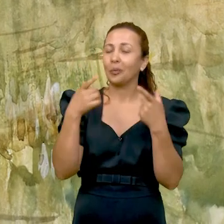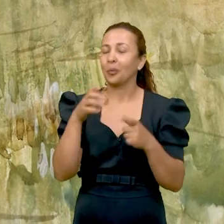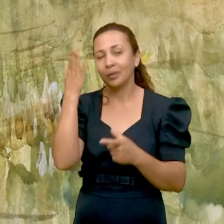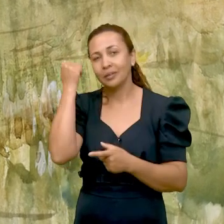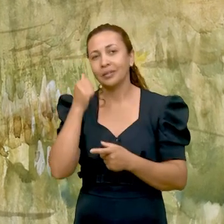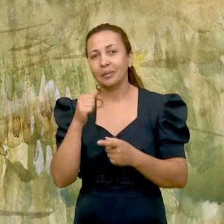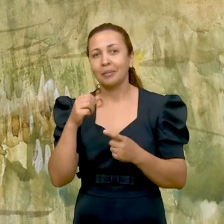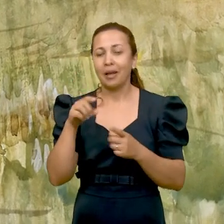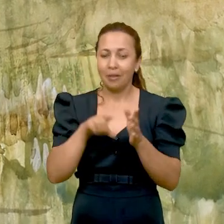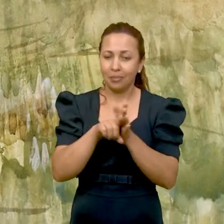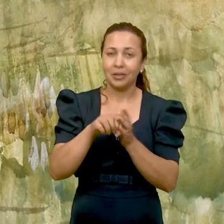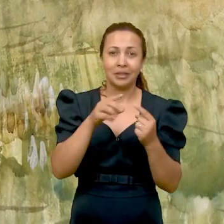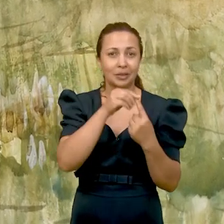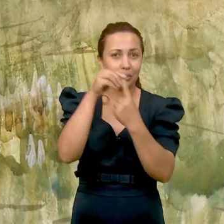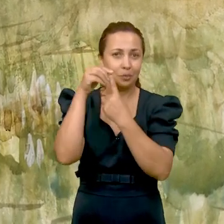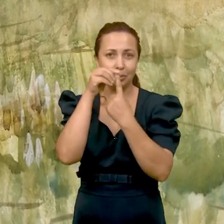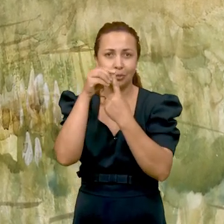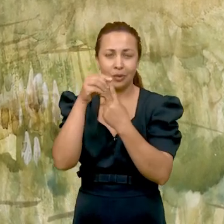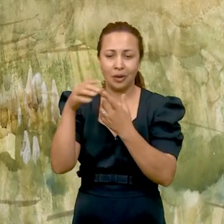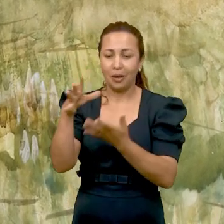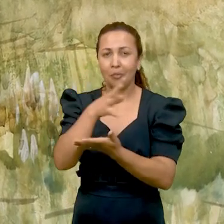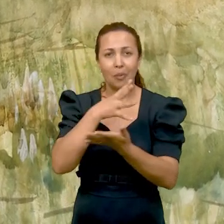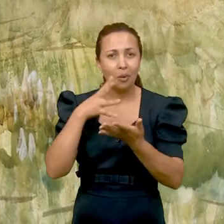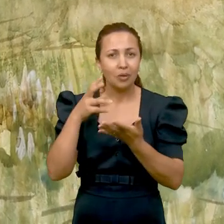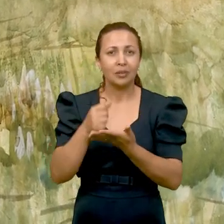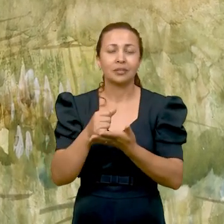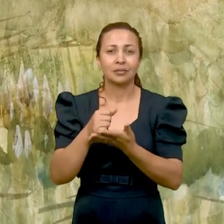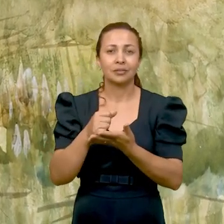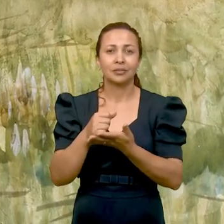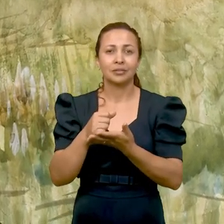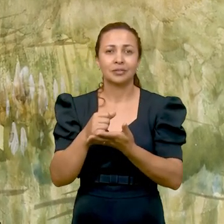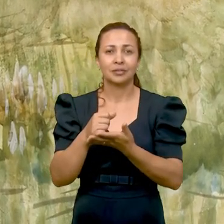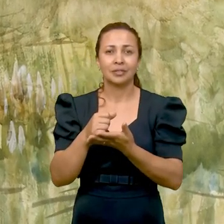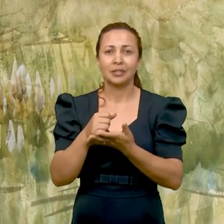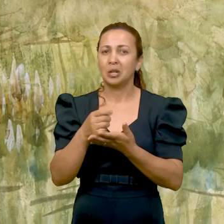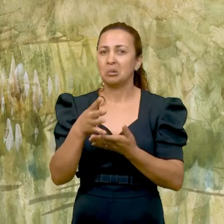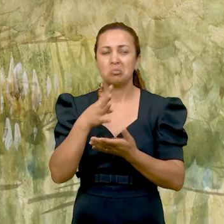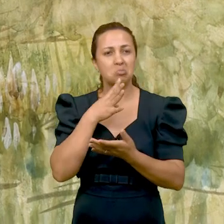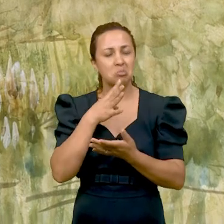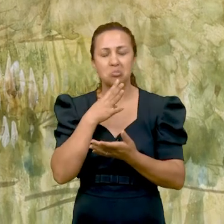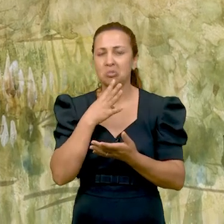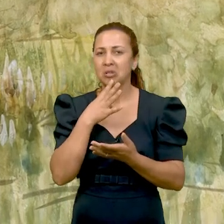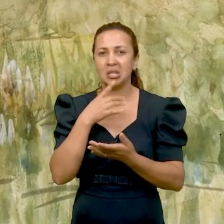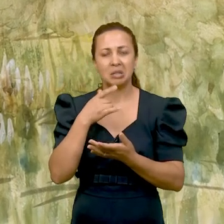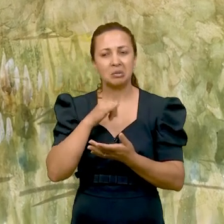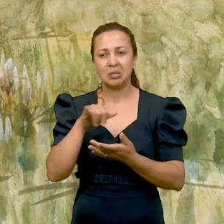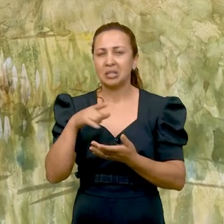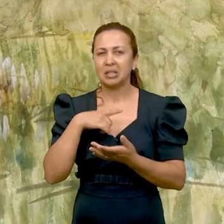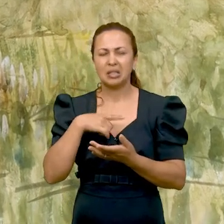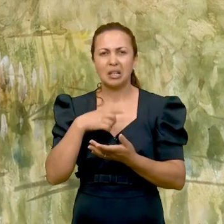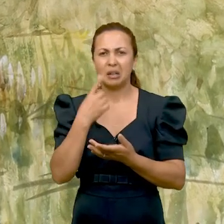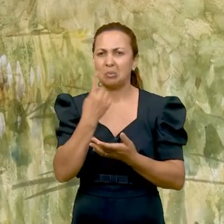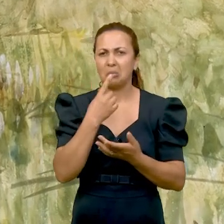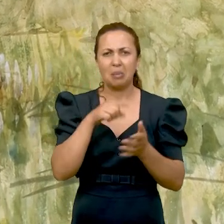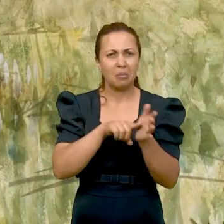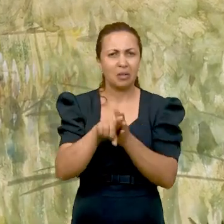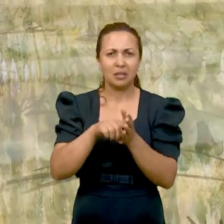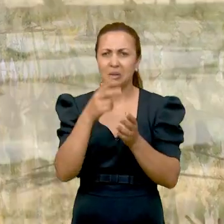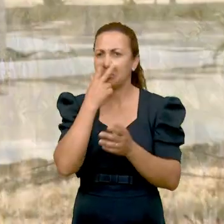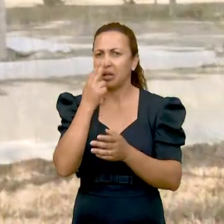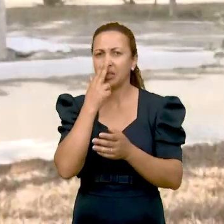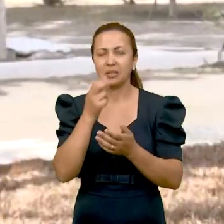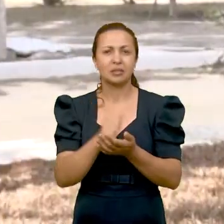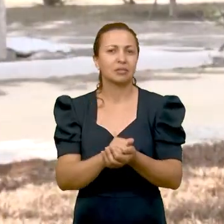similar, e o importante é que isso deu uma contribuição para o conhecimento científico. Poucos